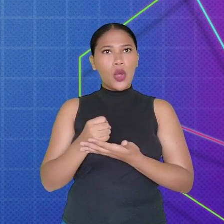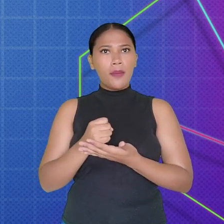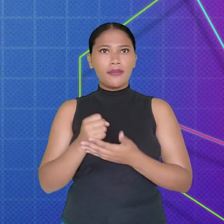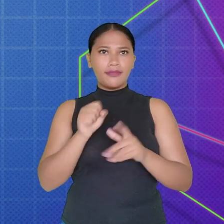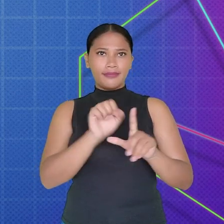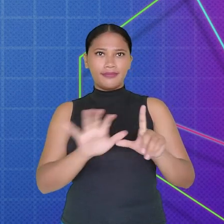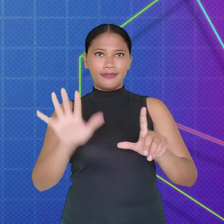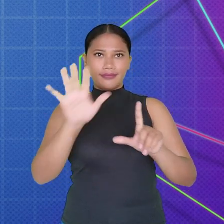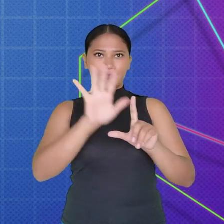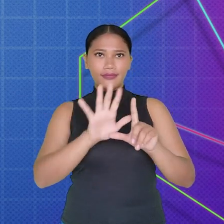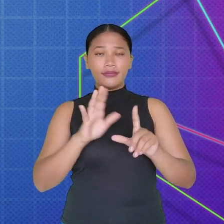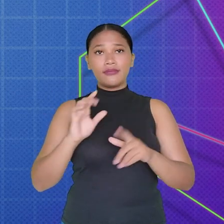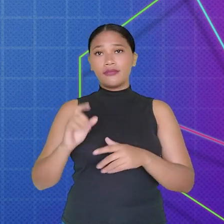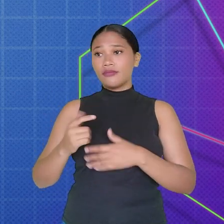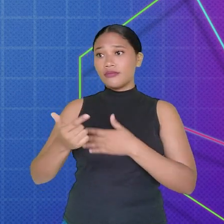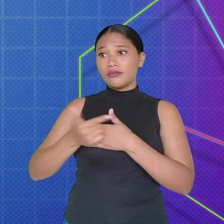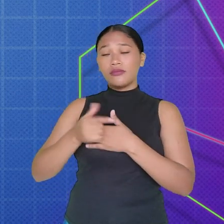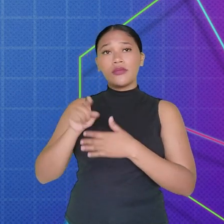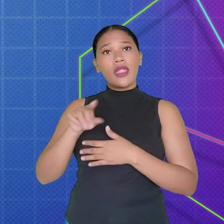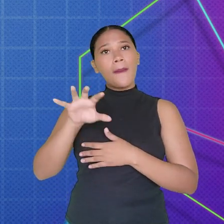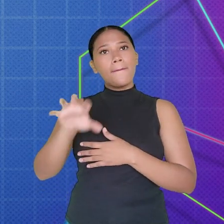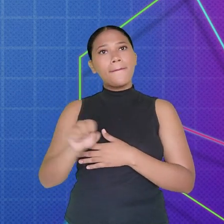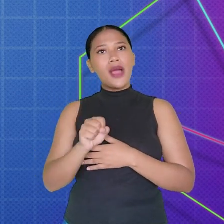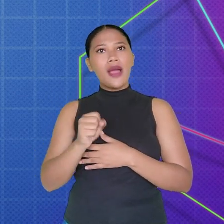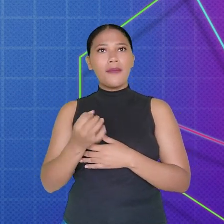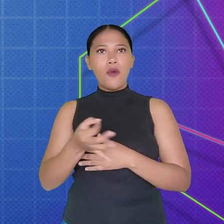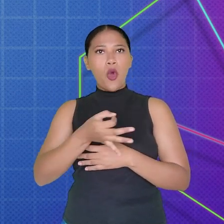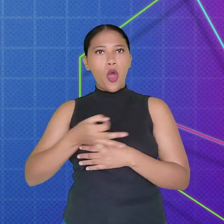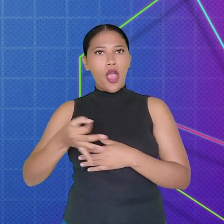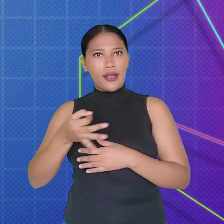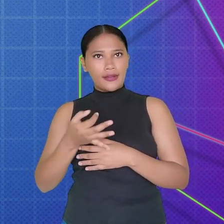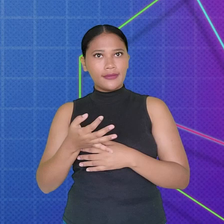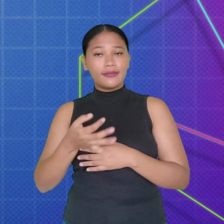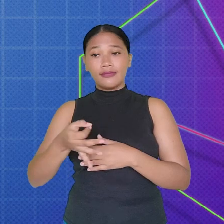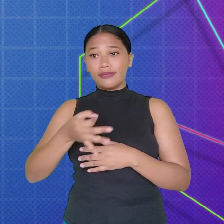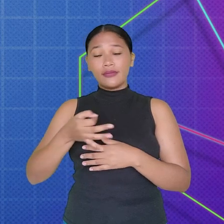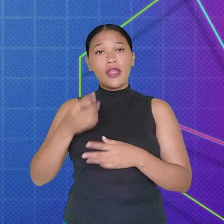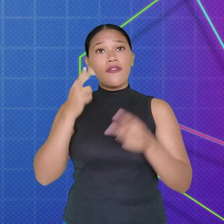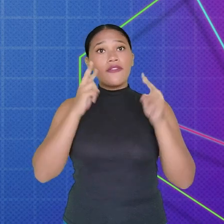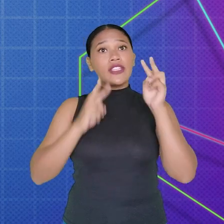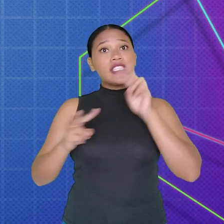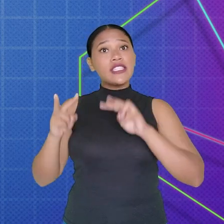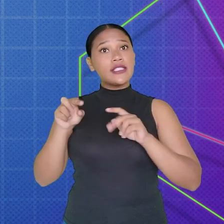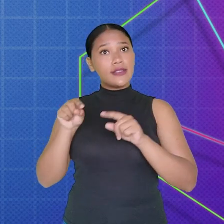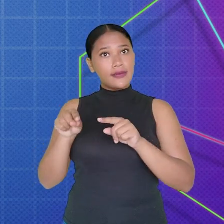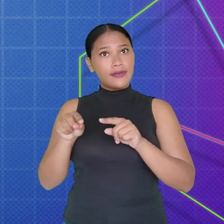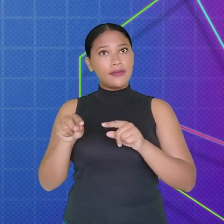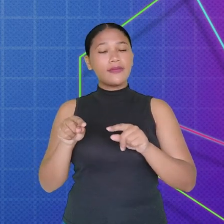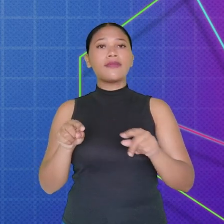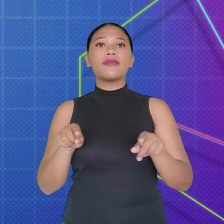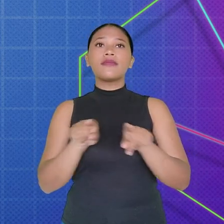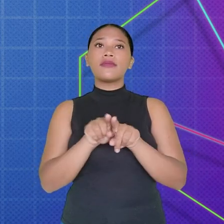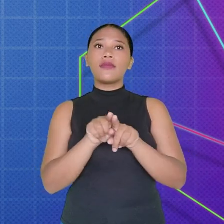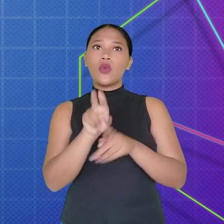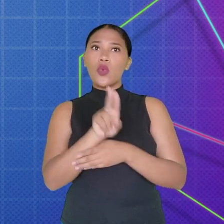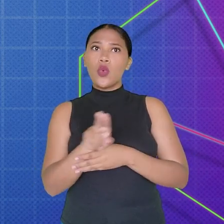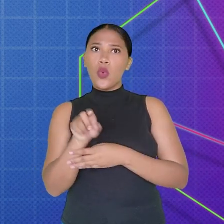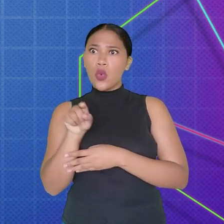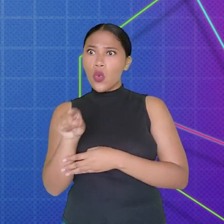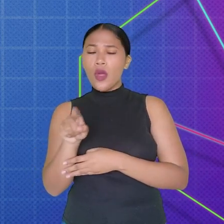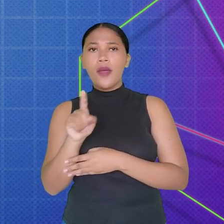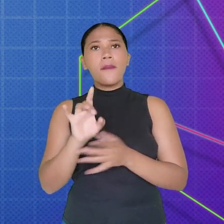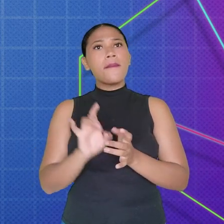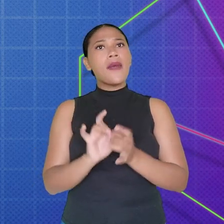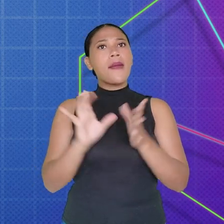jogo de plataforma, o personagem pode coletar uma moeda quando ele colide com ela, e a moeda está visível na tela. A utilização do evento